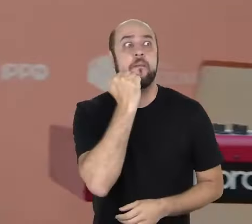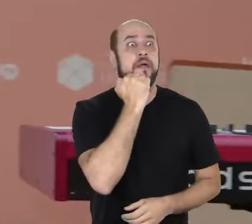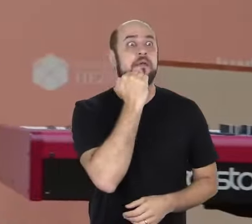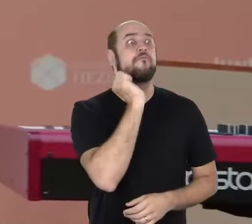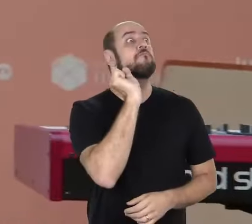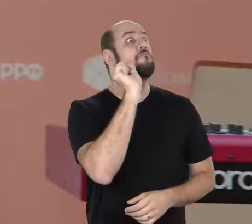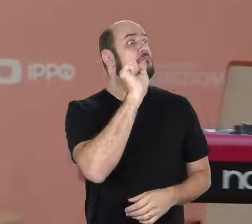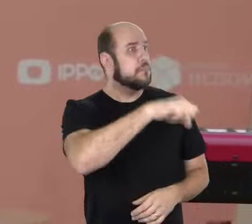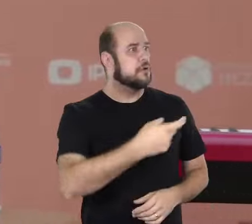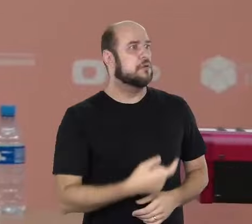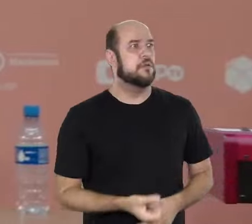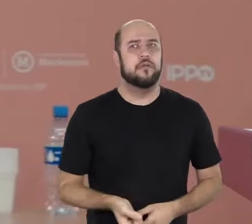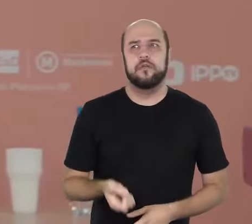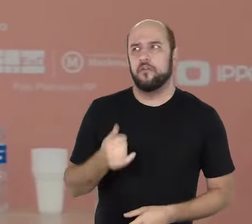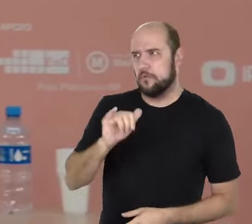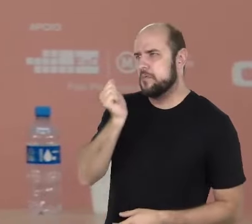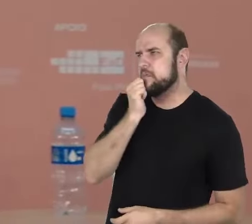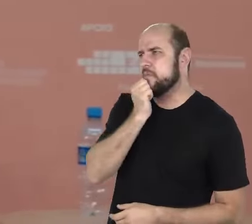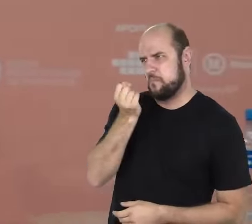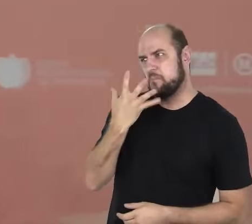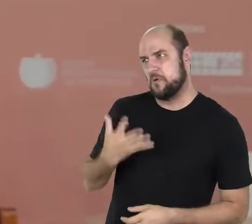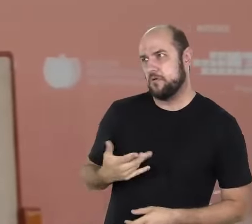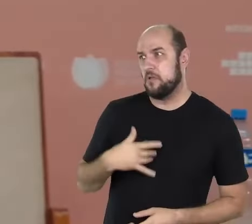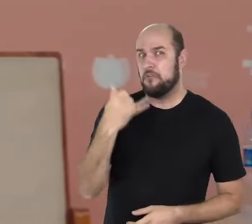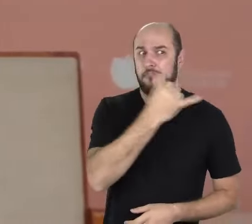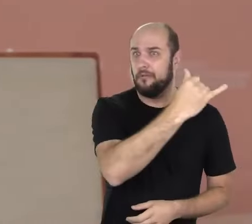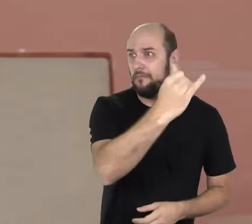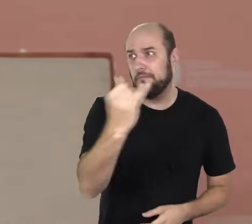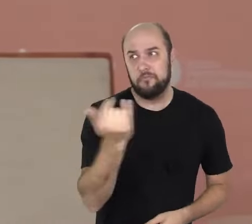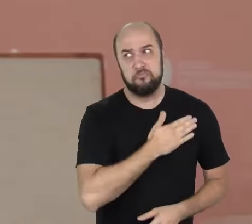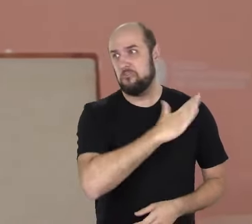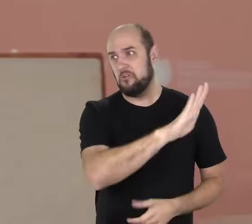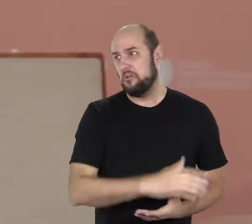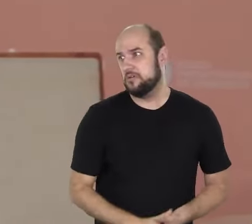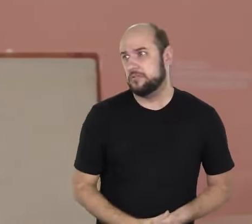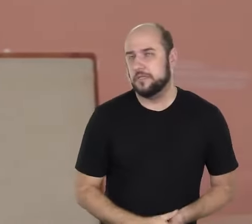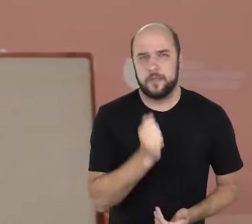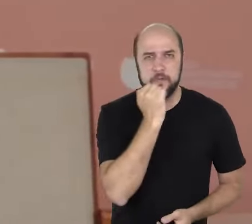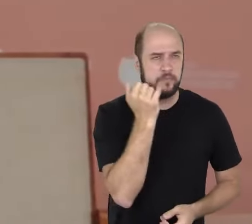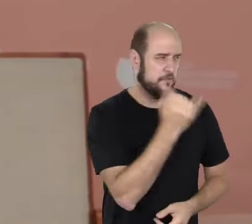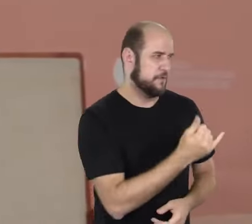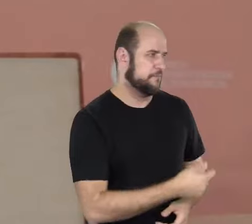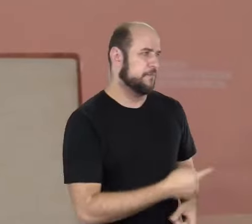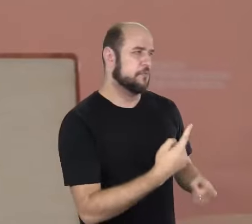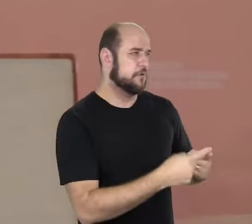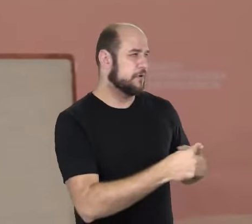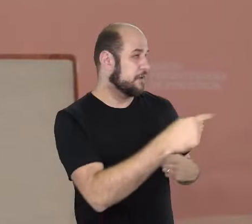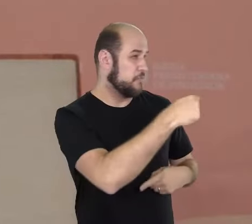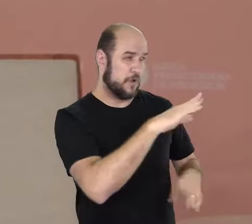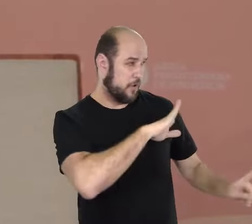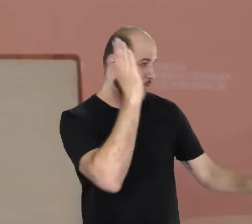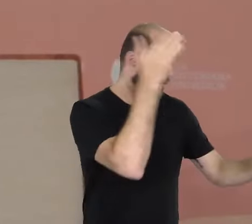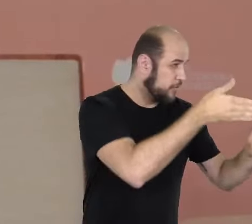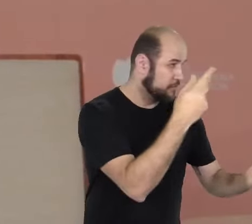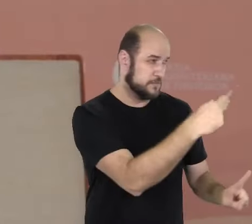assim, eu falei, mãe, nossa, será que é bom mesmo? Porque eu fui falando para os tios, ninguém gostou. Ela falou assim, é porque eles não são seu público.